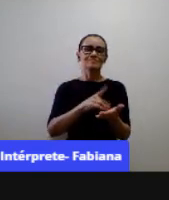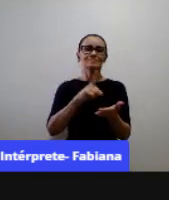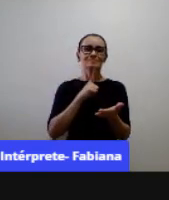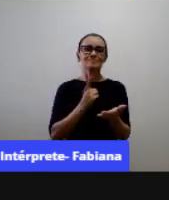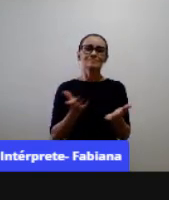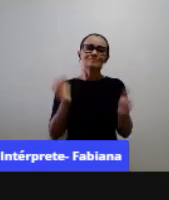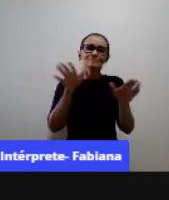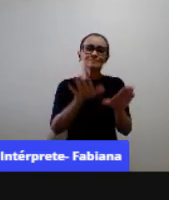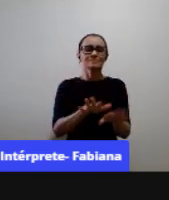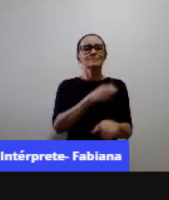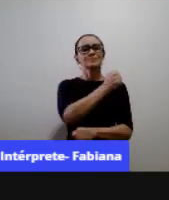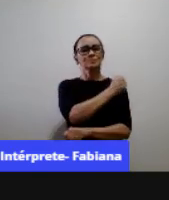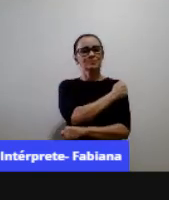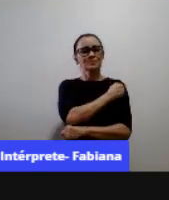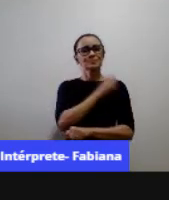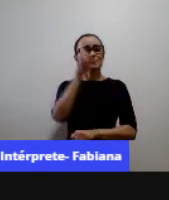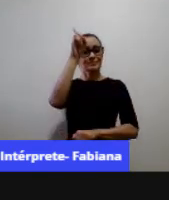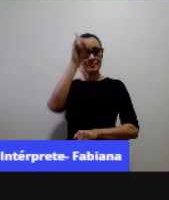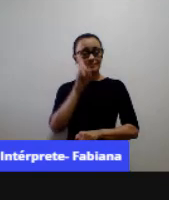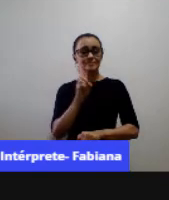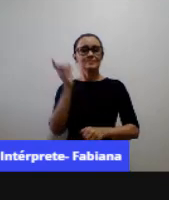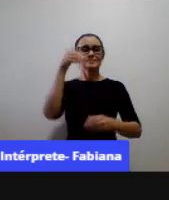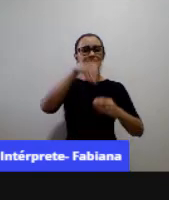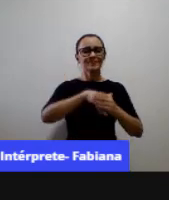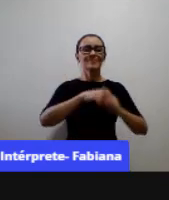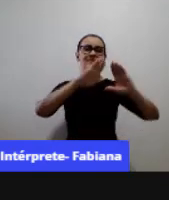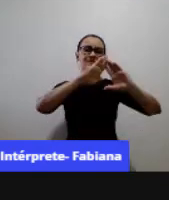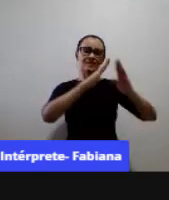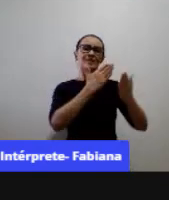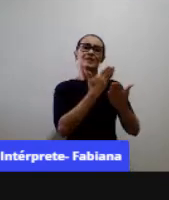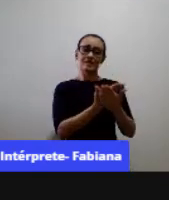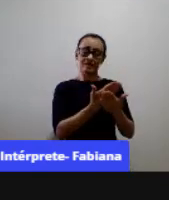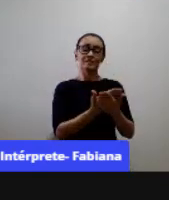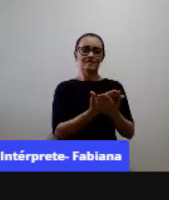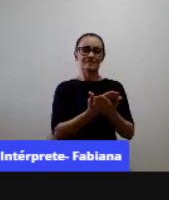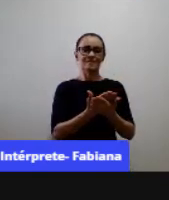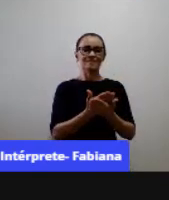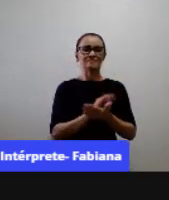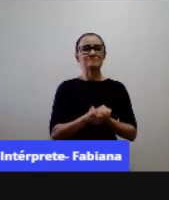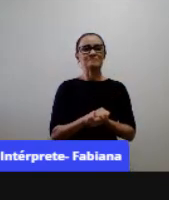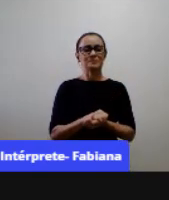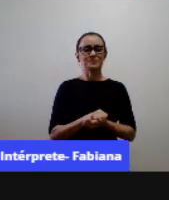desse aluno com deficiência nas unidades escolares. Vamos lá?